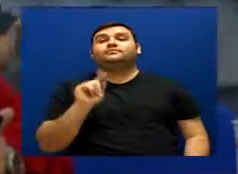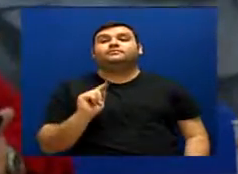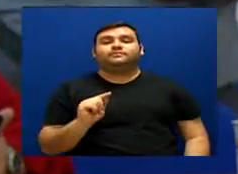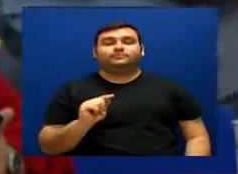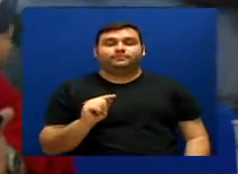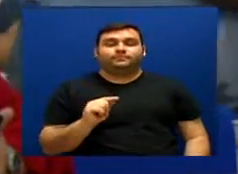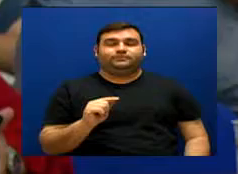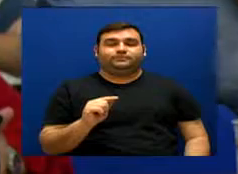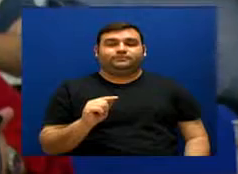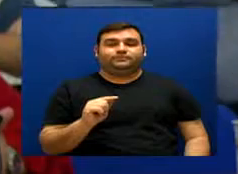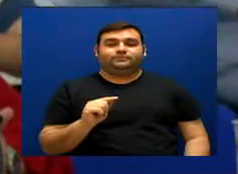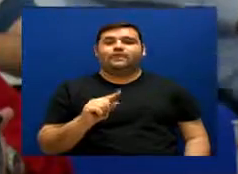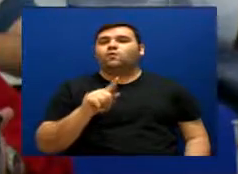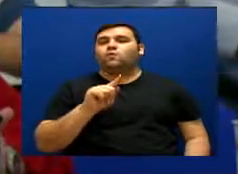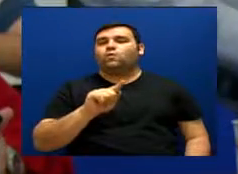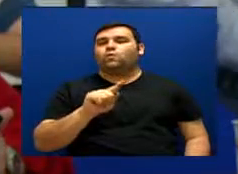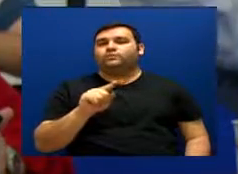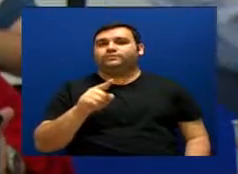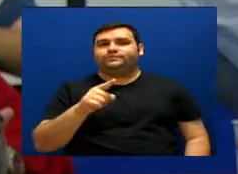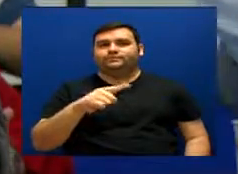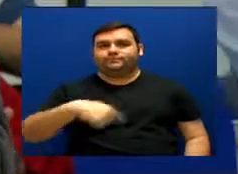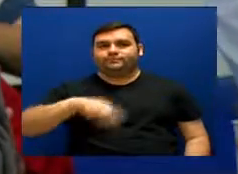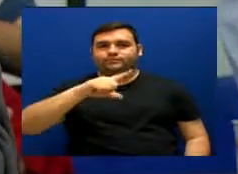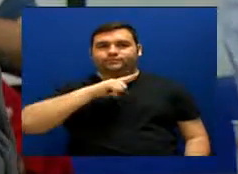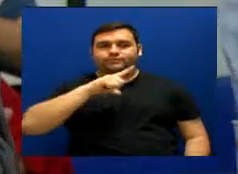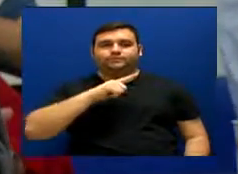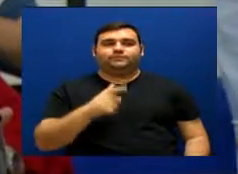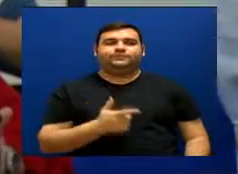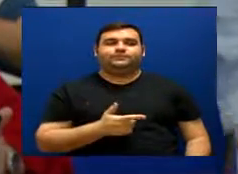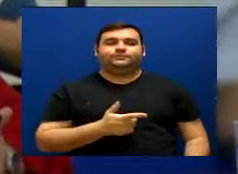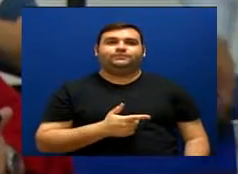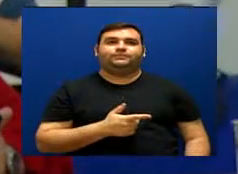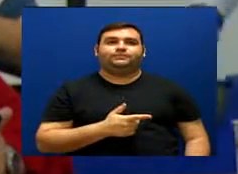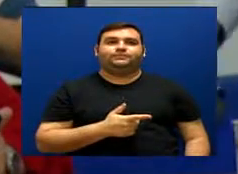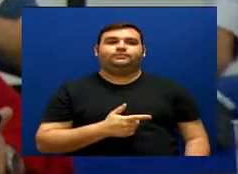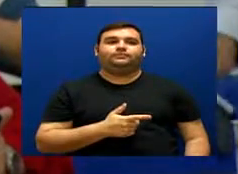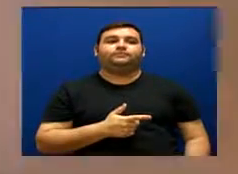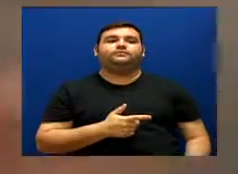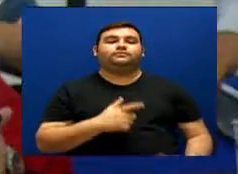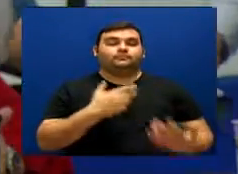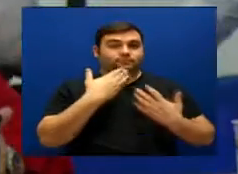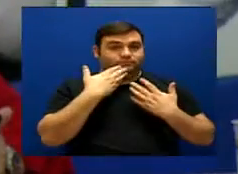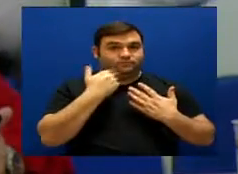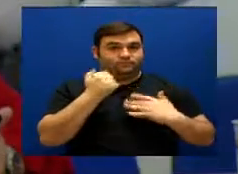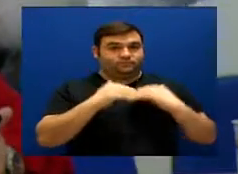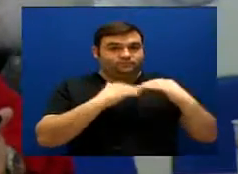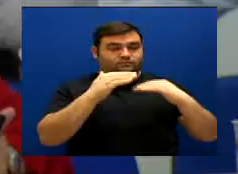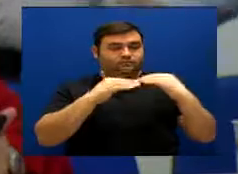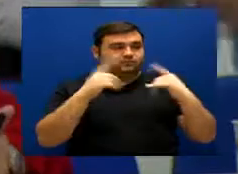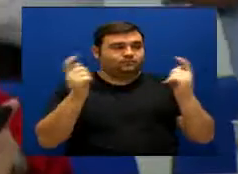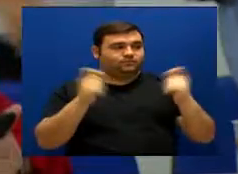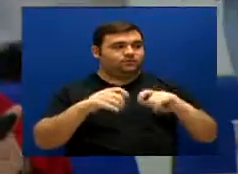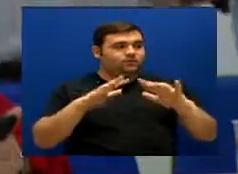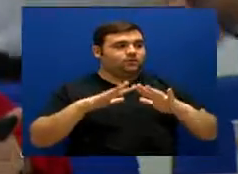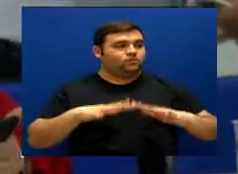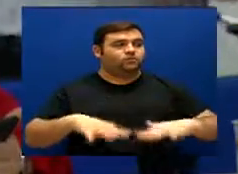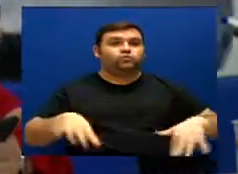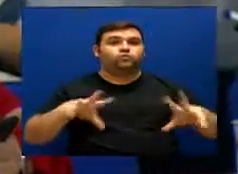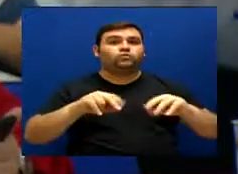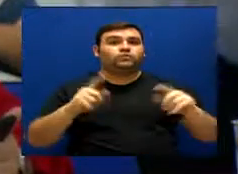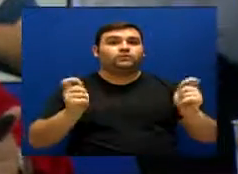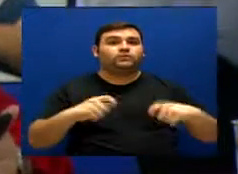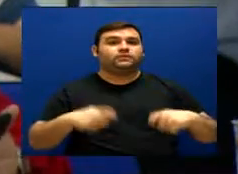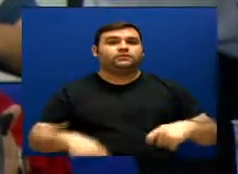é que, fazendo dessa maneira, nós melhoremos a toda essa